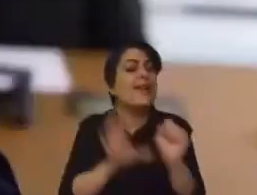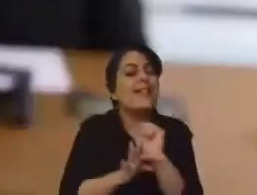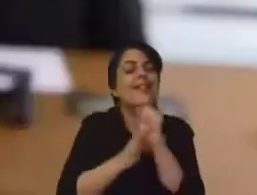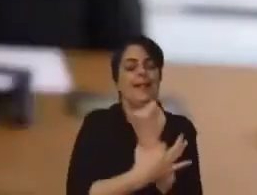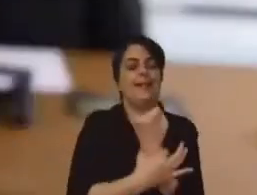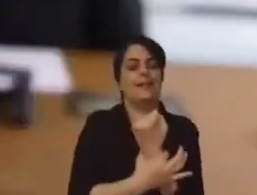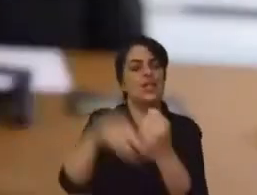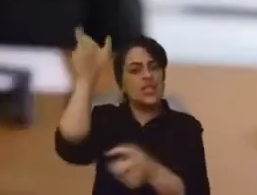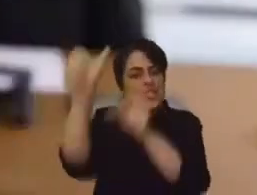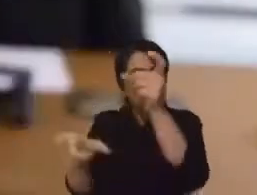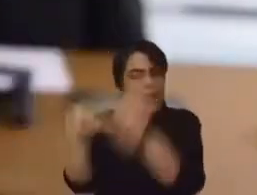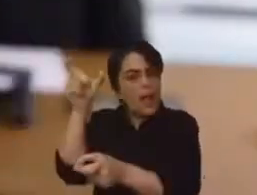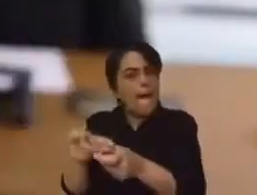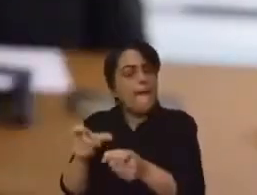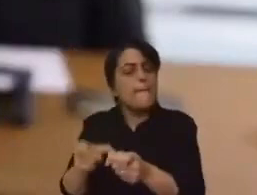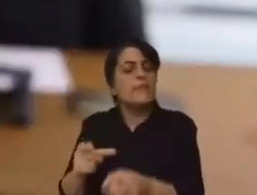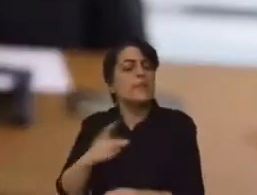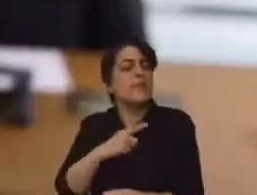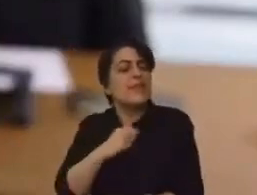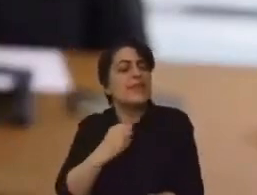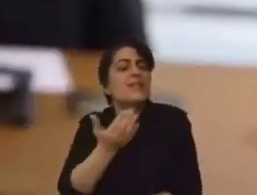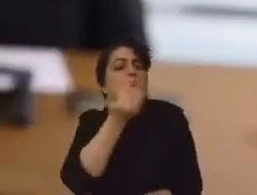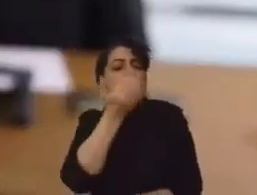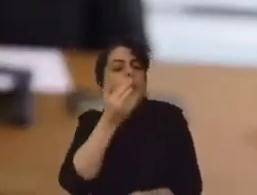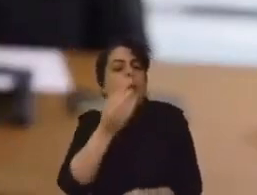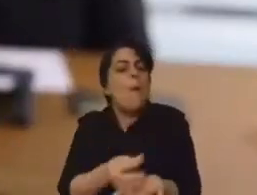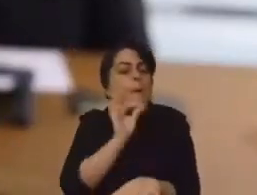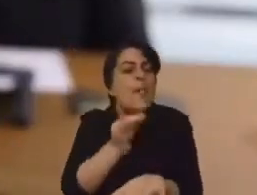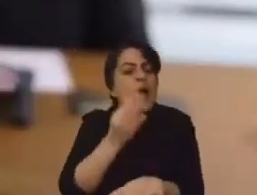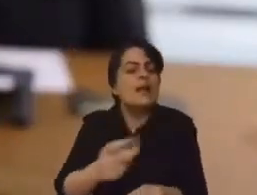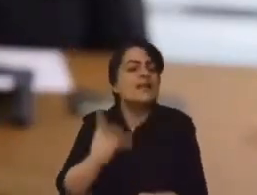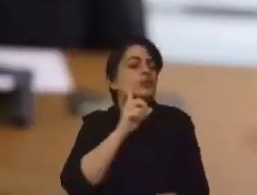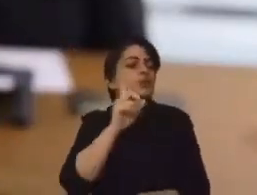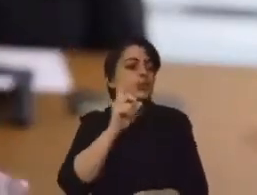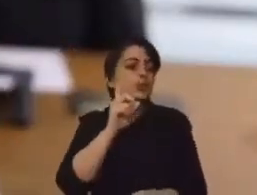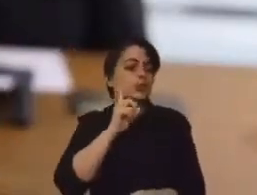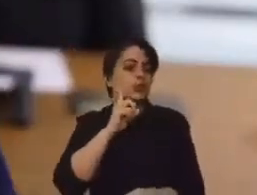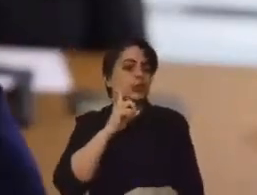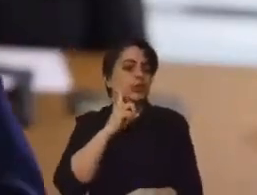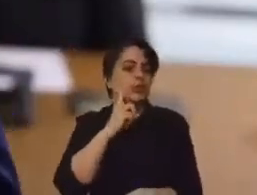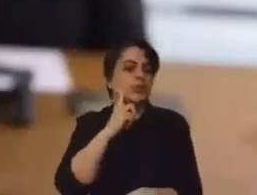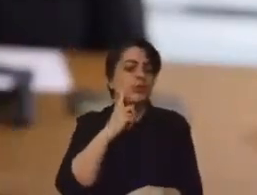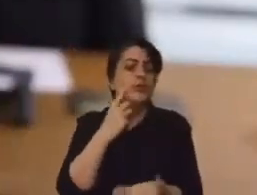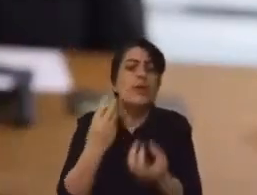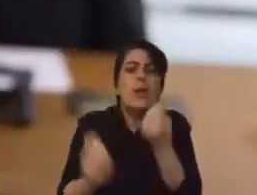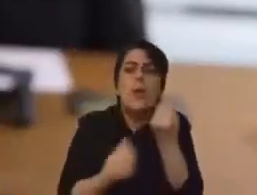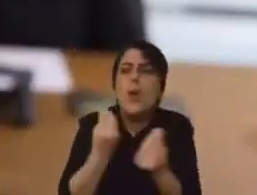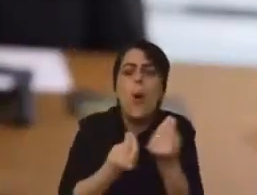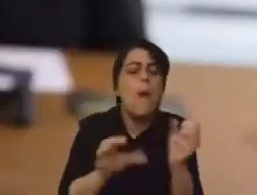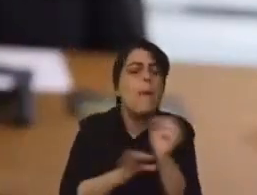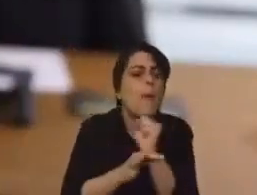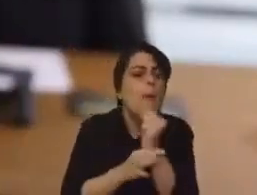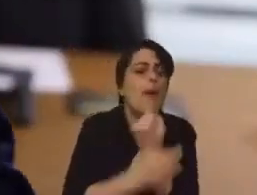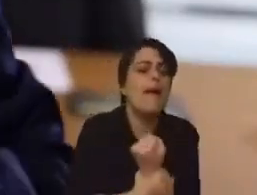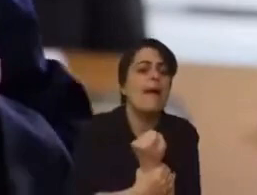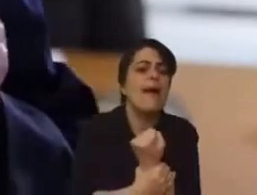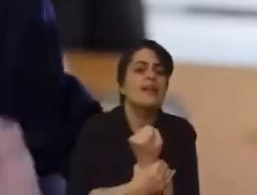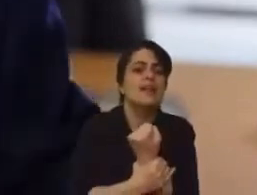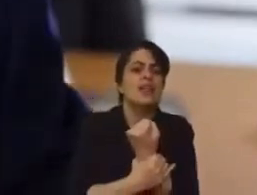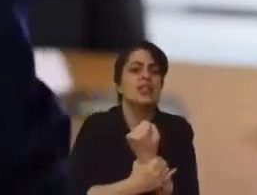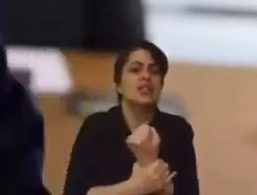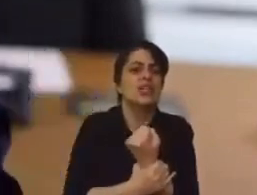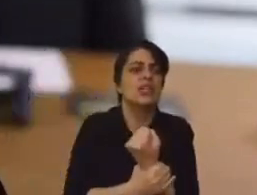e jante todo dia. Ou o Estado garante isso através de estimular o crescimento econômico, gerando emprego,